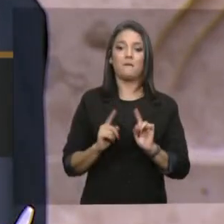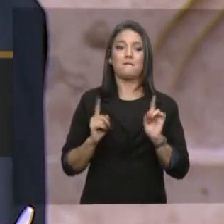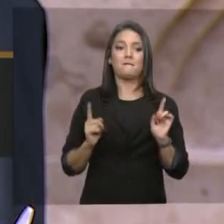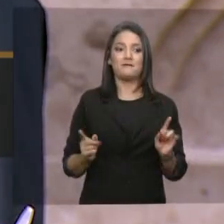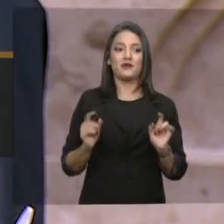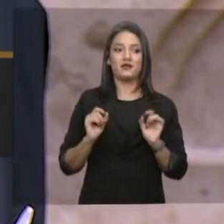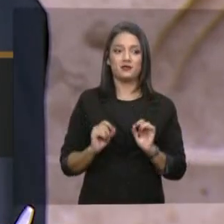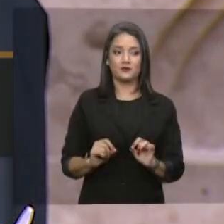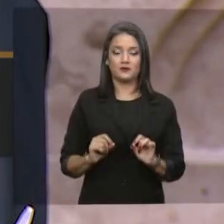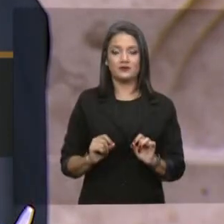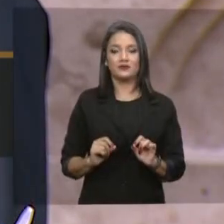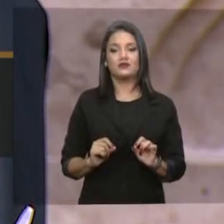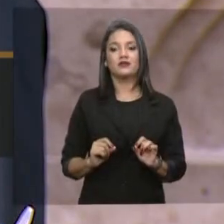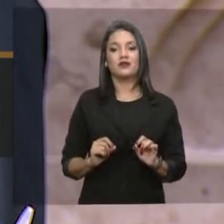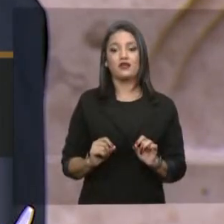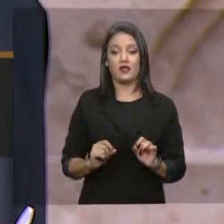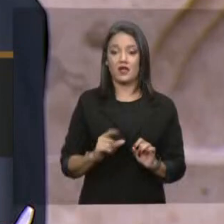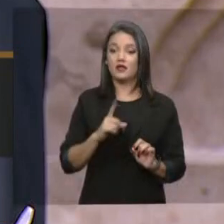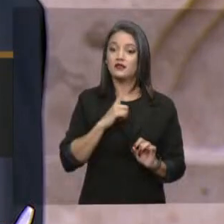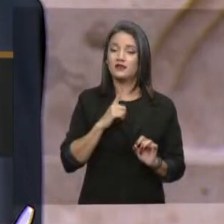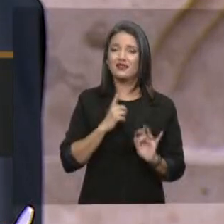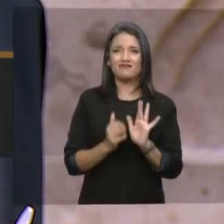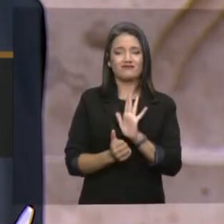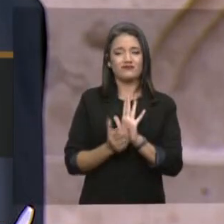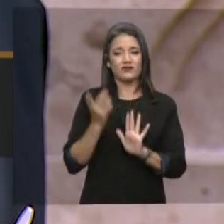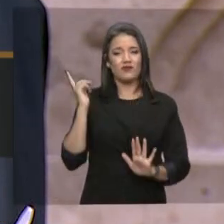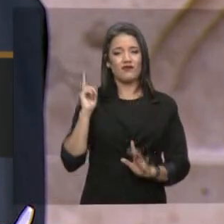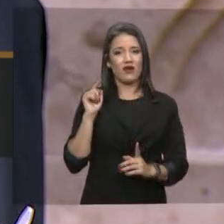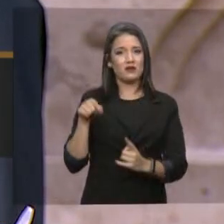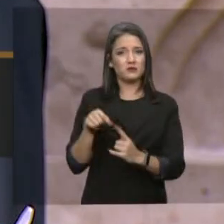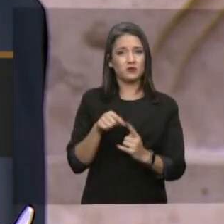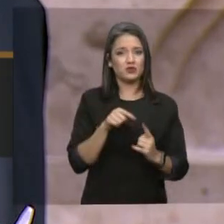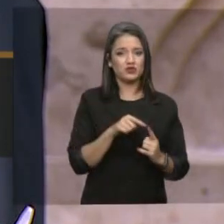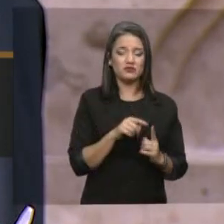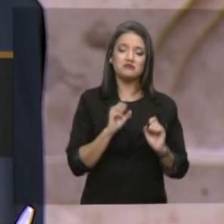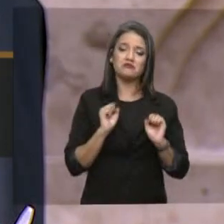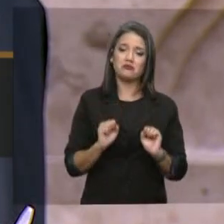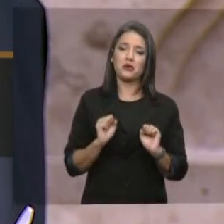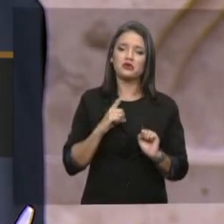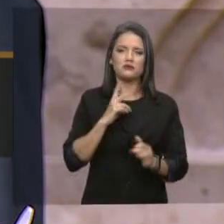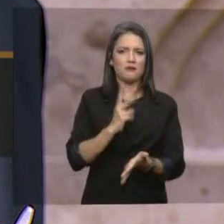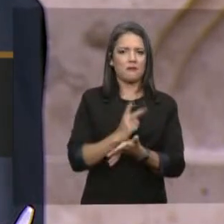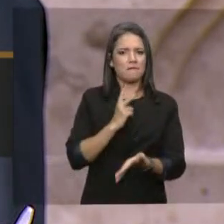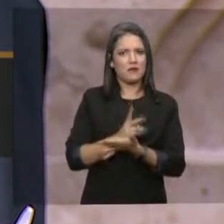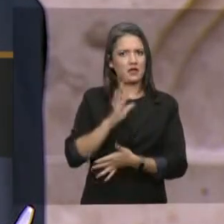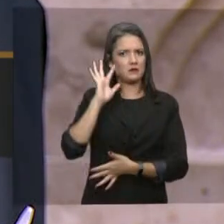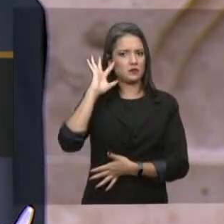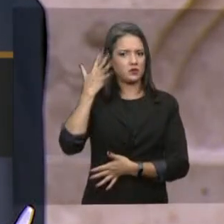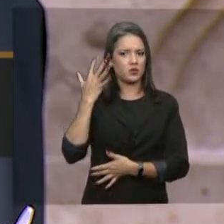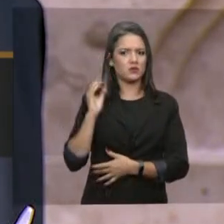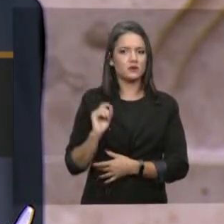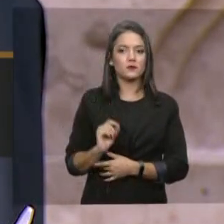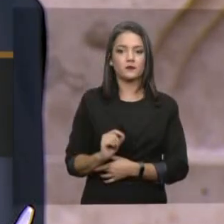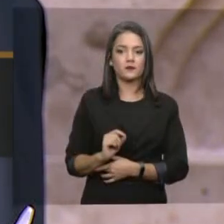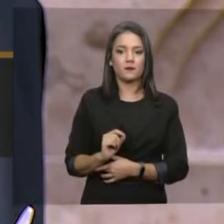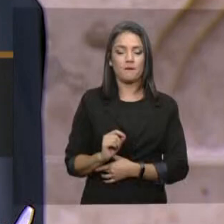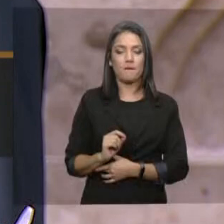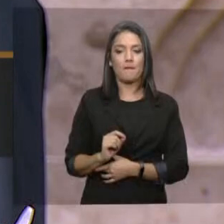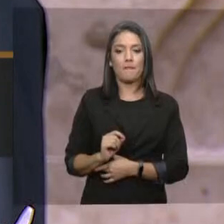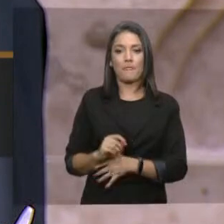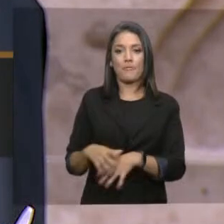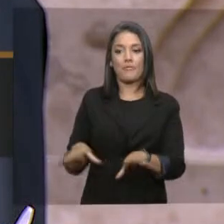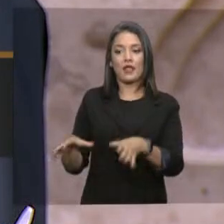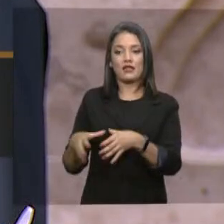data vênia por identidade de razões que se aplique a mesma solução que, em relação às